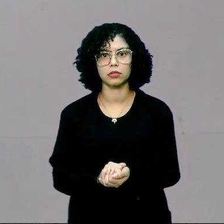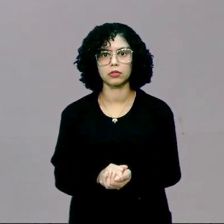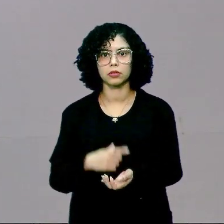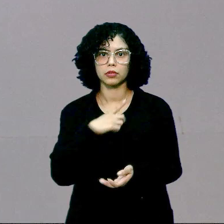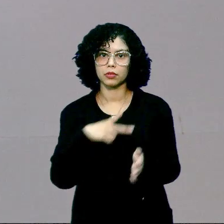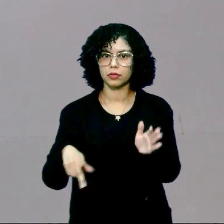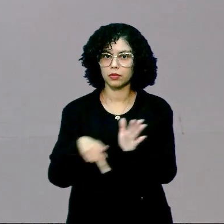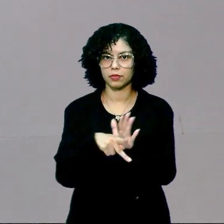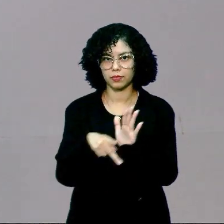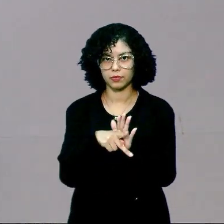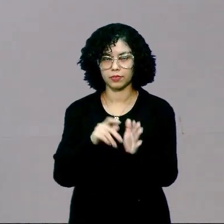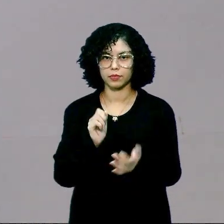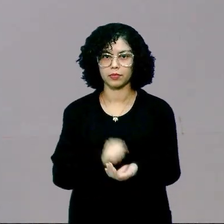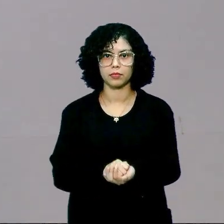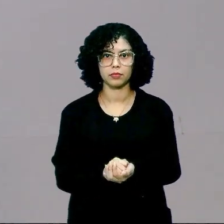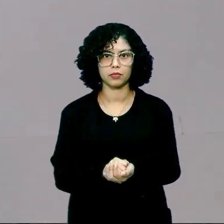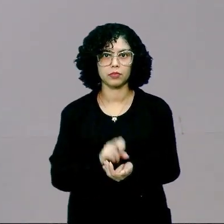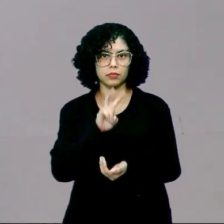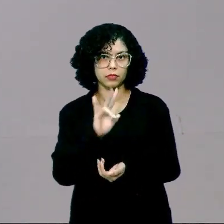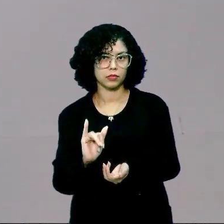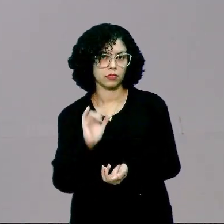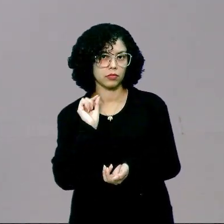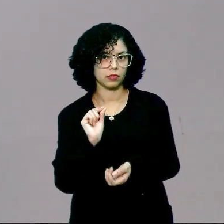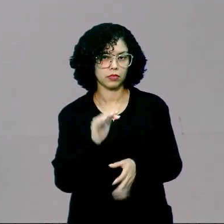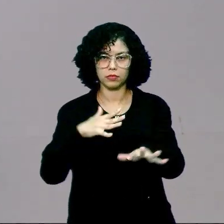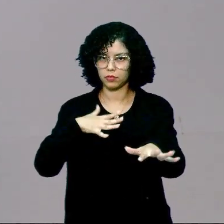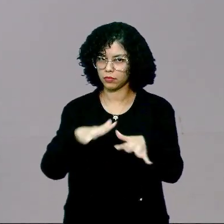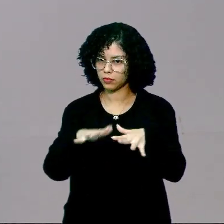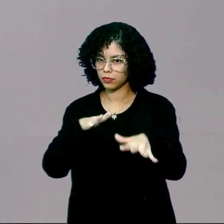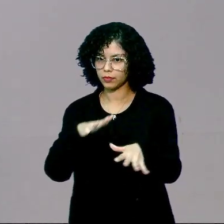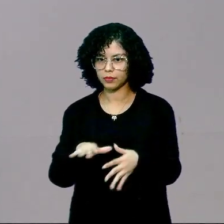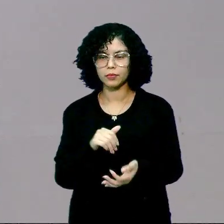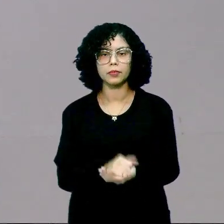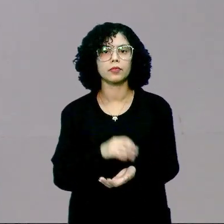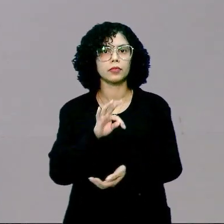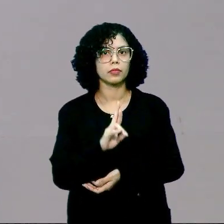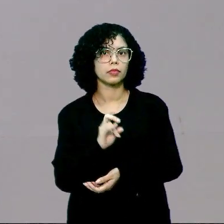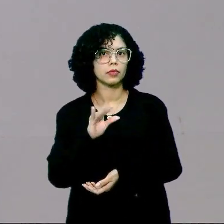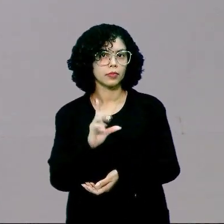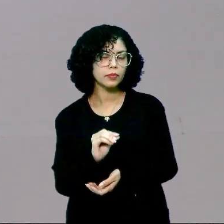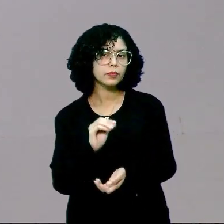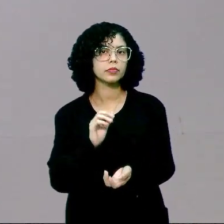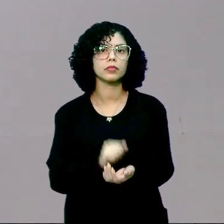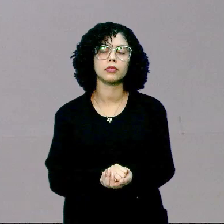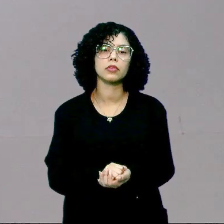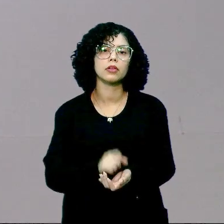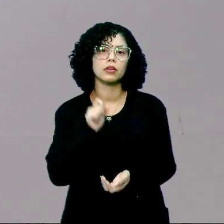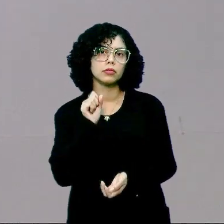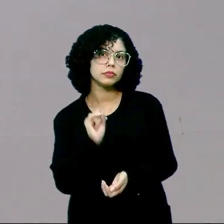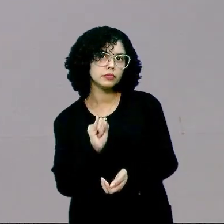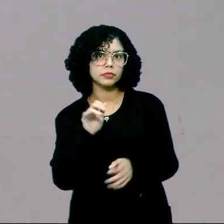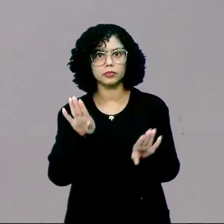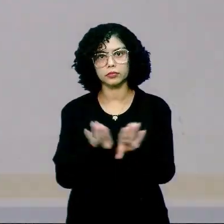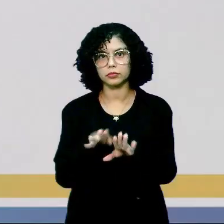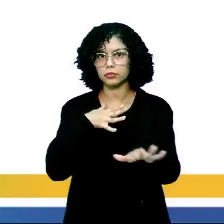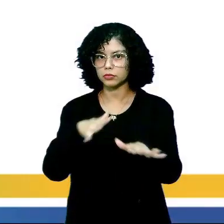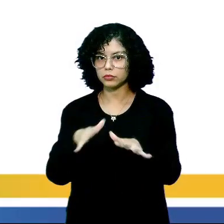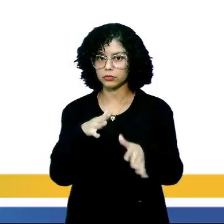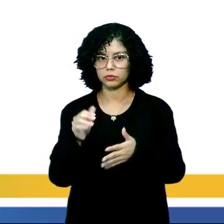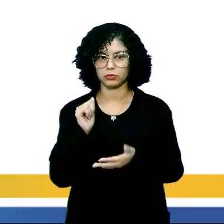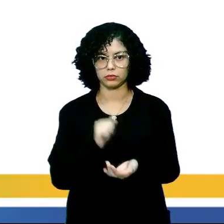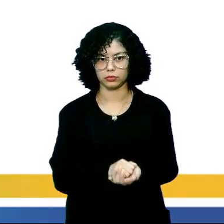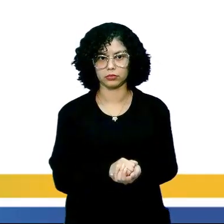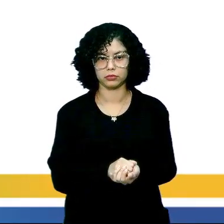Mineira em si, vai ser um movimento que vai ser traído, né? Então, esse movimento ele não vai chegar a